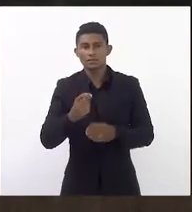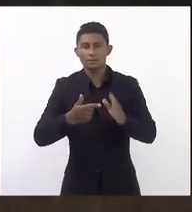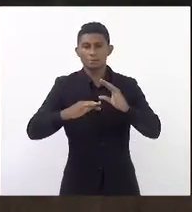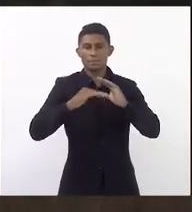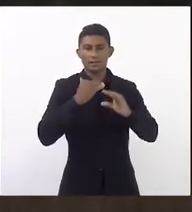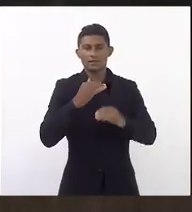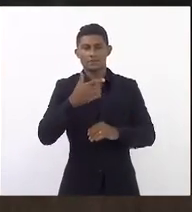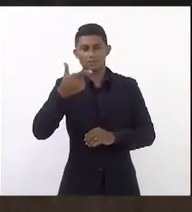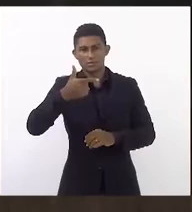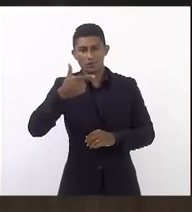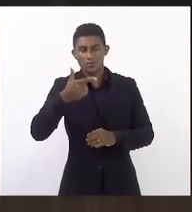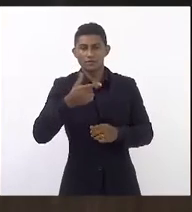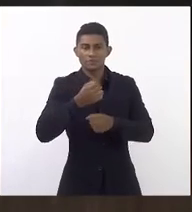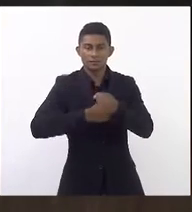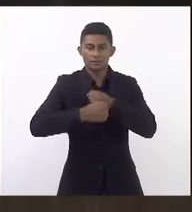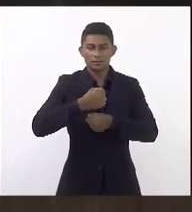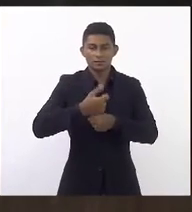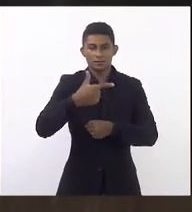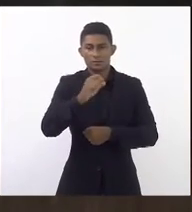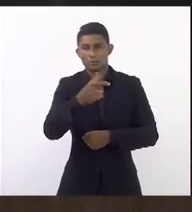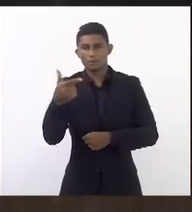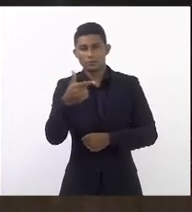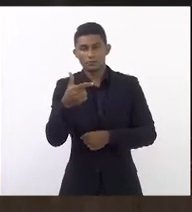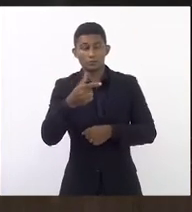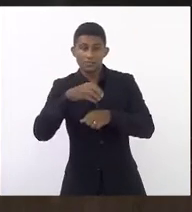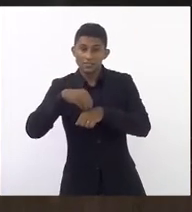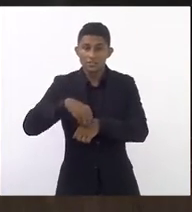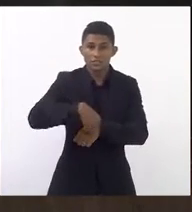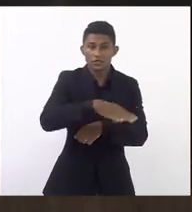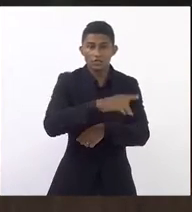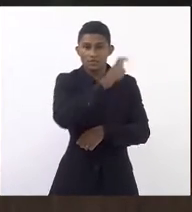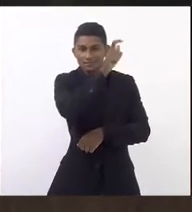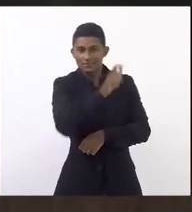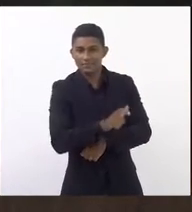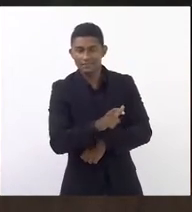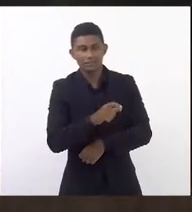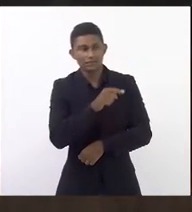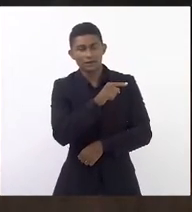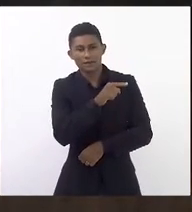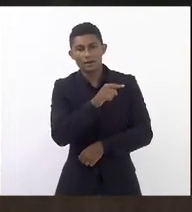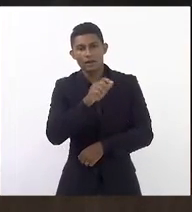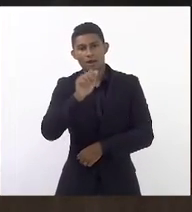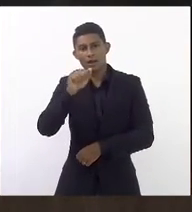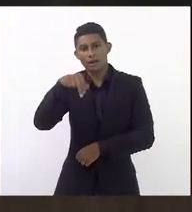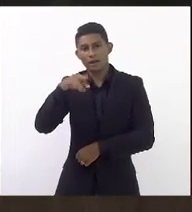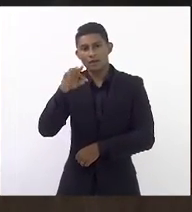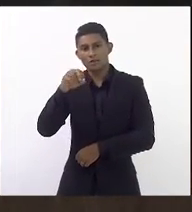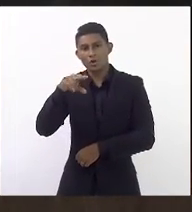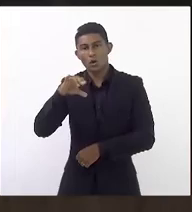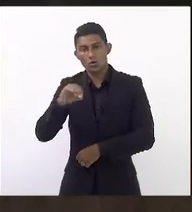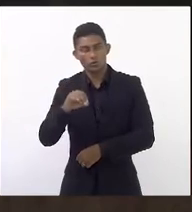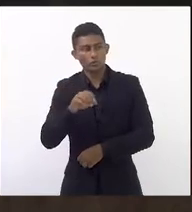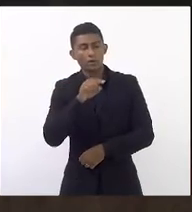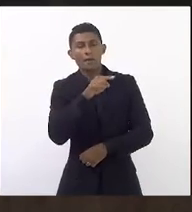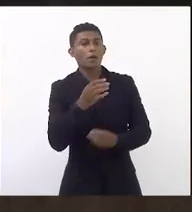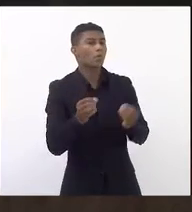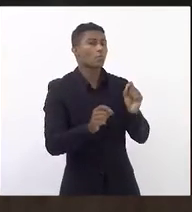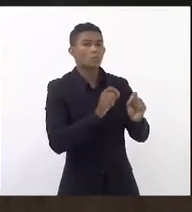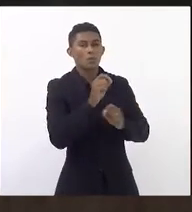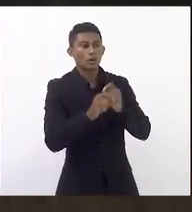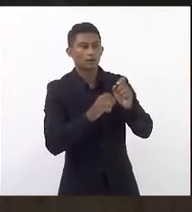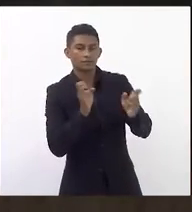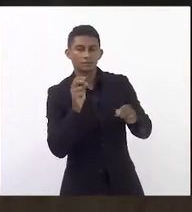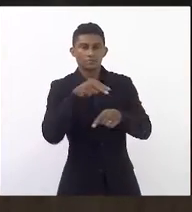que indica o senhor José Antônio Melo Portela para à Agenersa. A minha